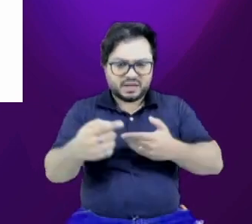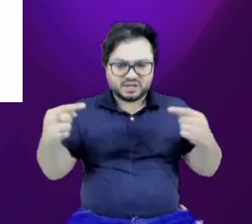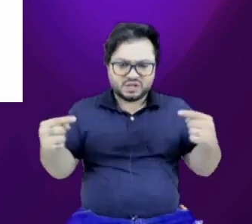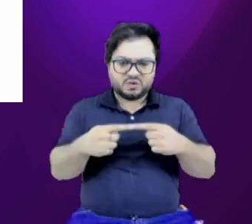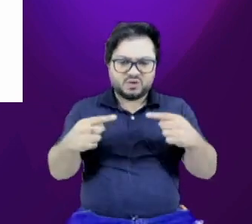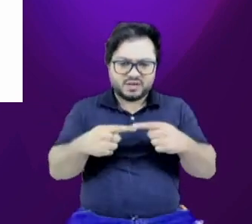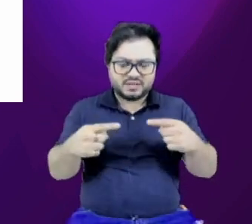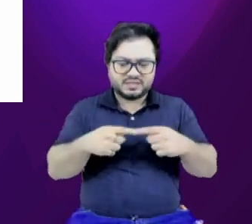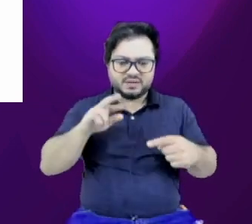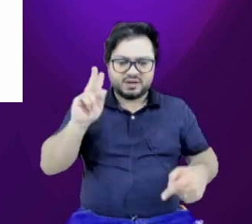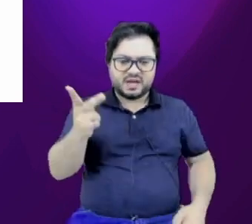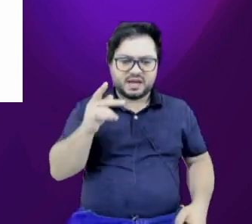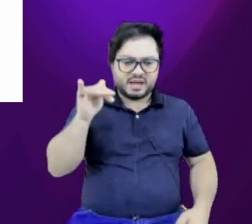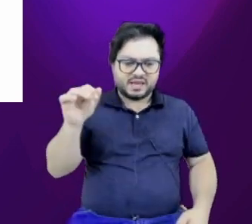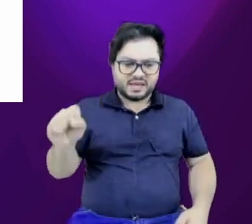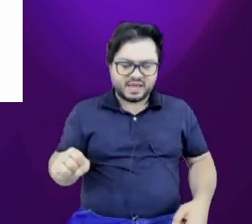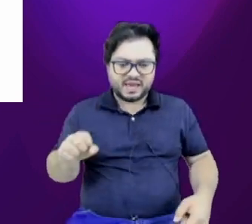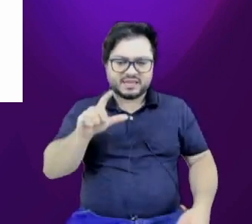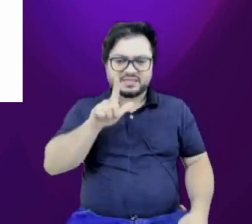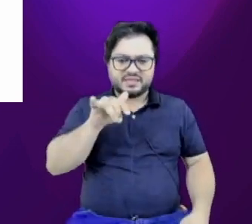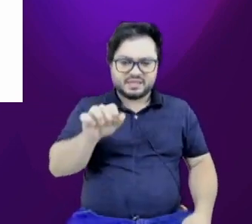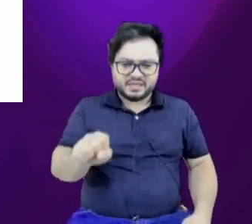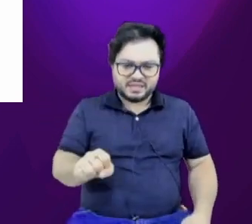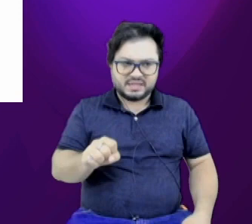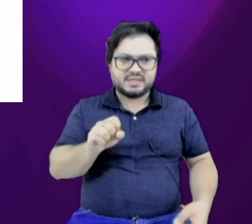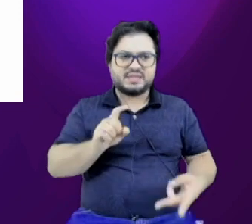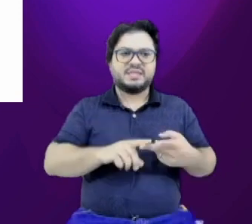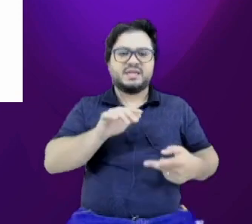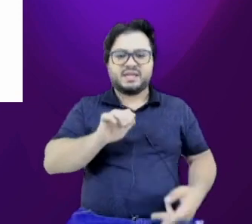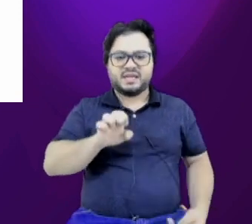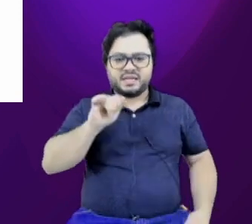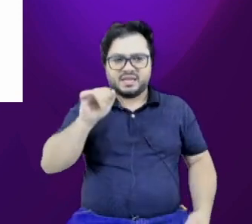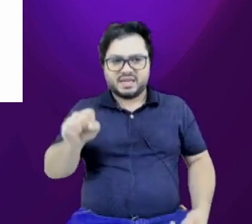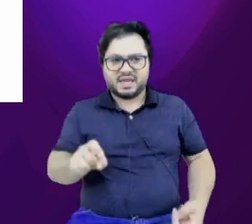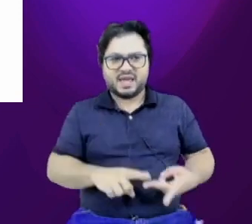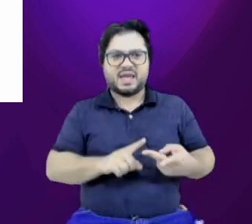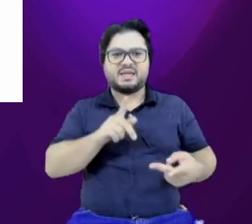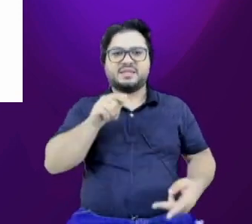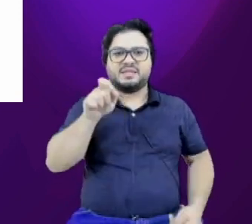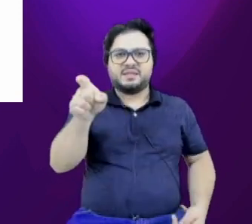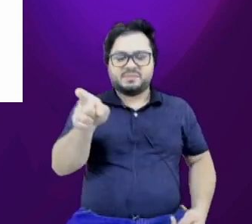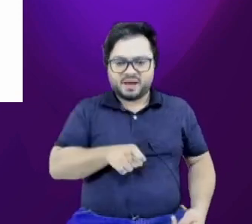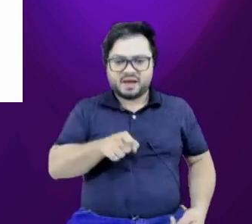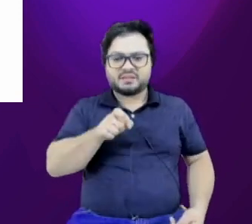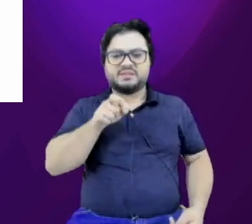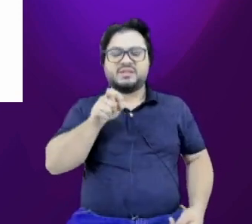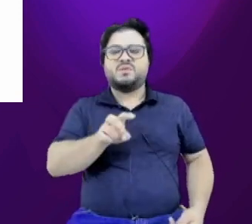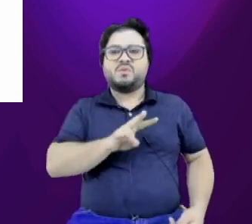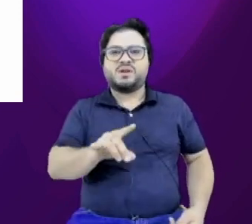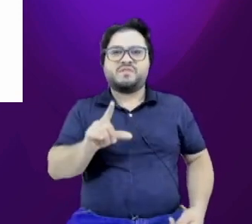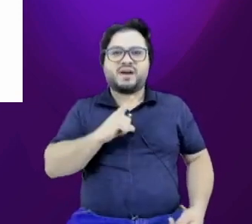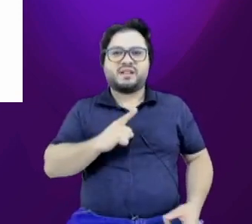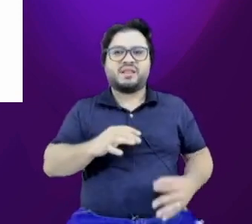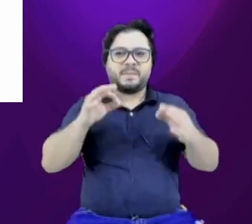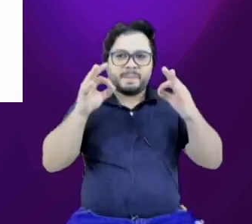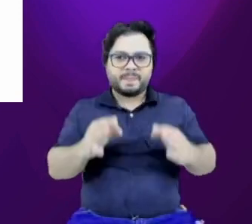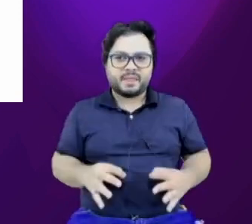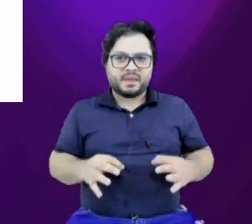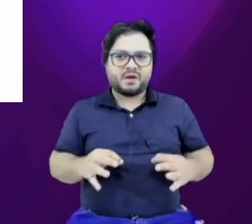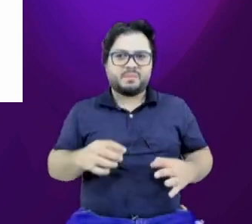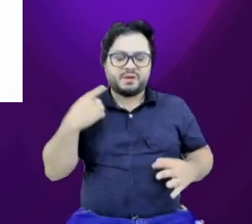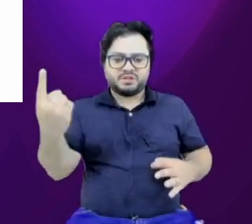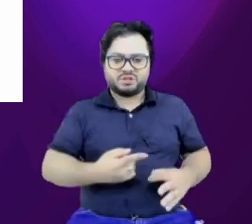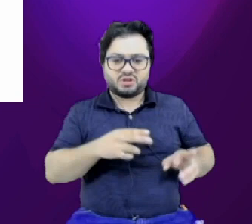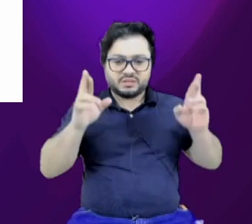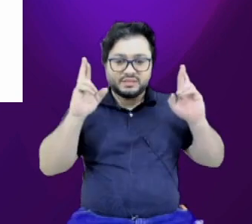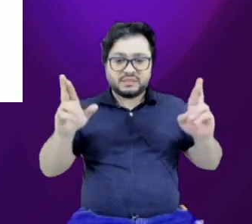entre HIS, entre LIS, entre EIS, entre PACS, né? O que vai tornar realmente, né, o que nós